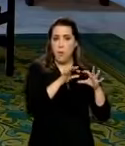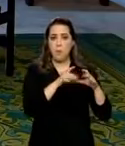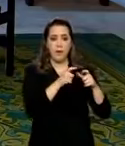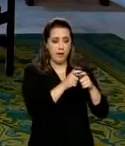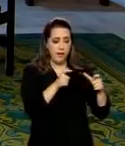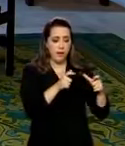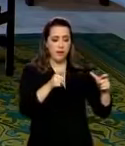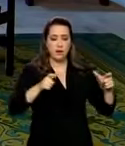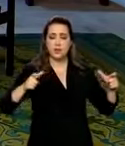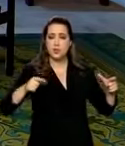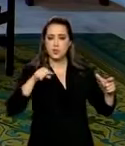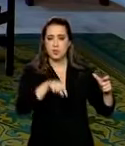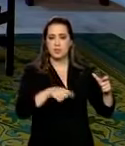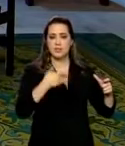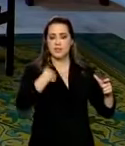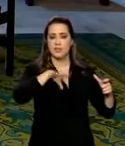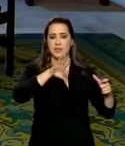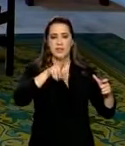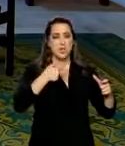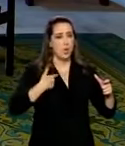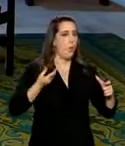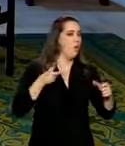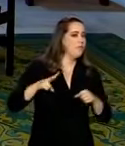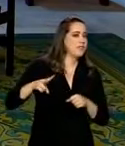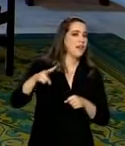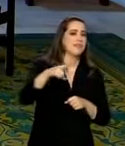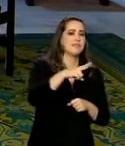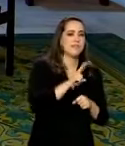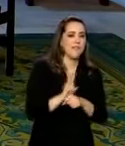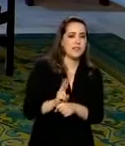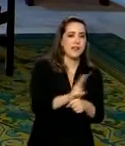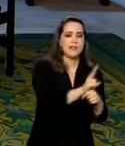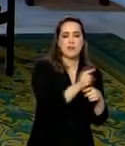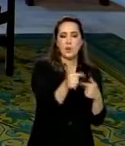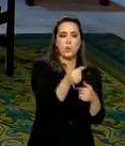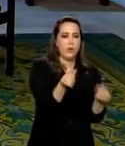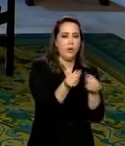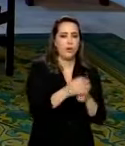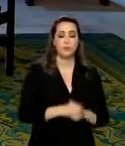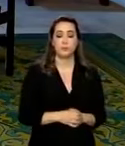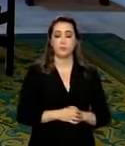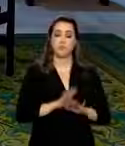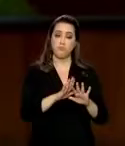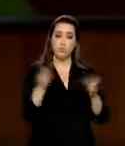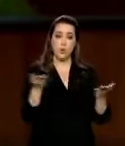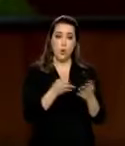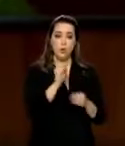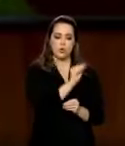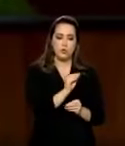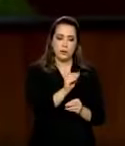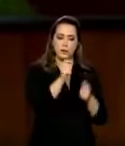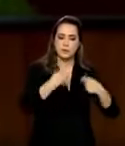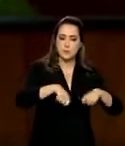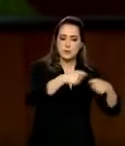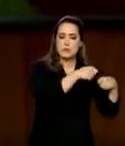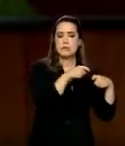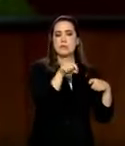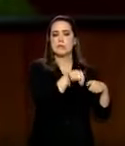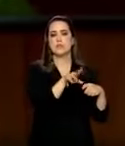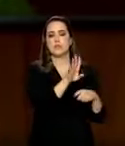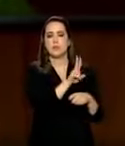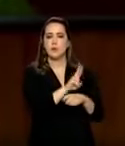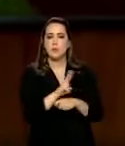cada ilha que interessasse, para o grupo que fosse explorar, ele ficaria com a encarregada da preservação local. Mas quem revoga